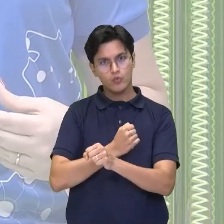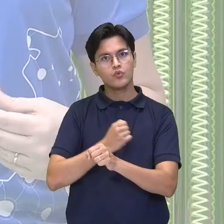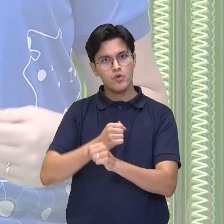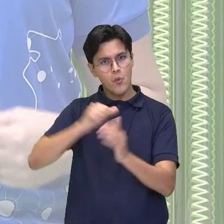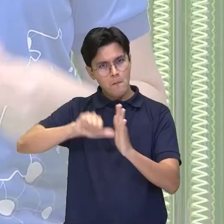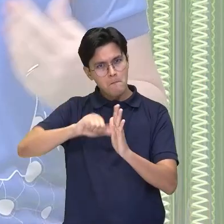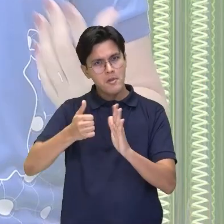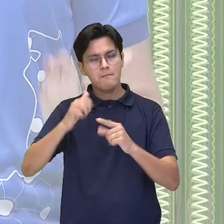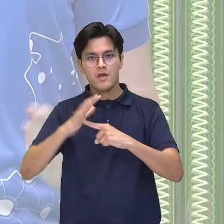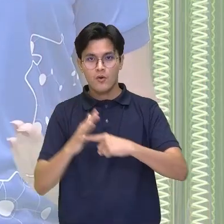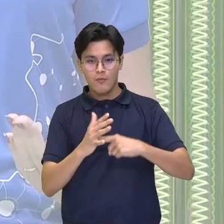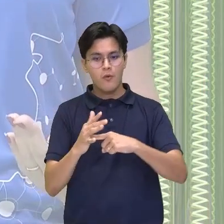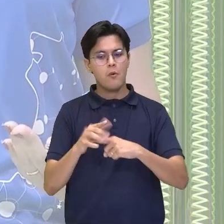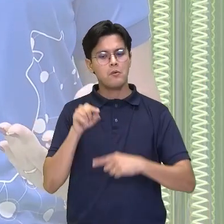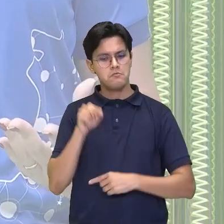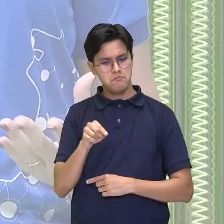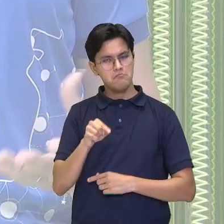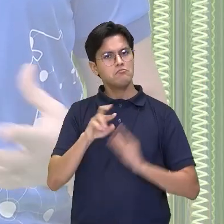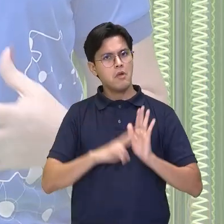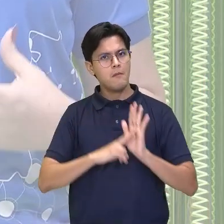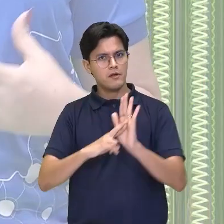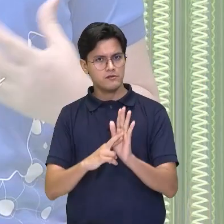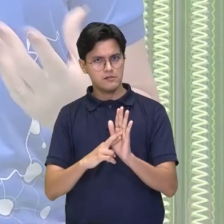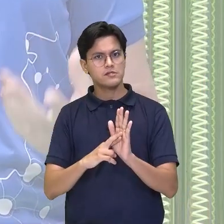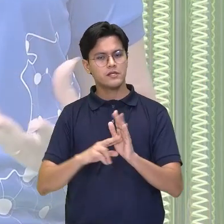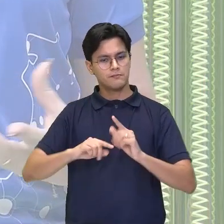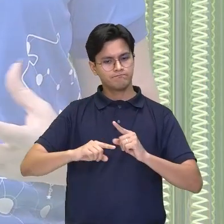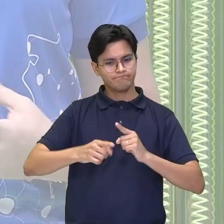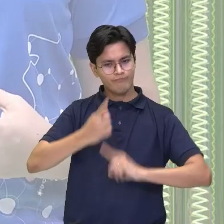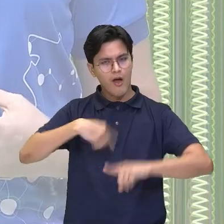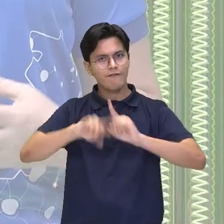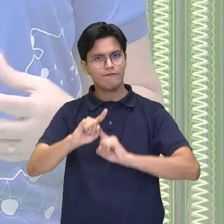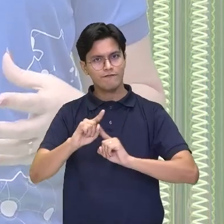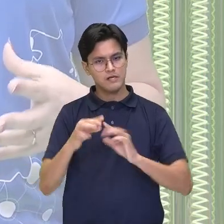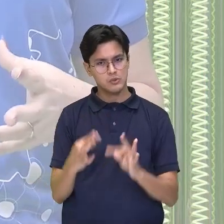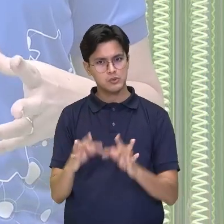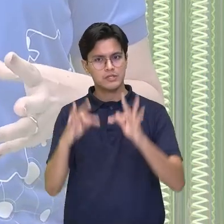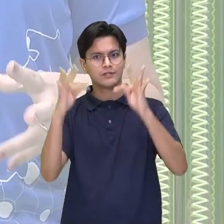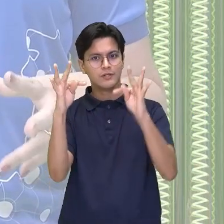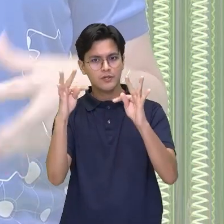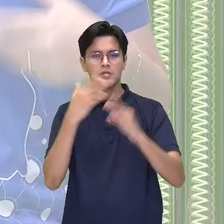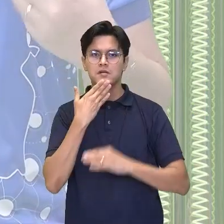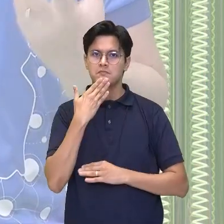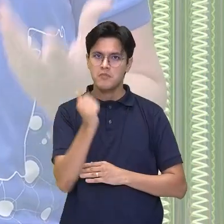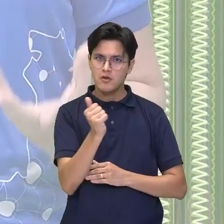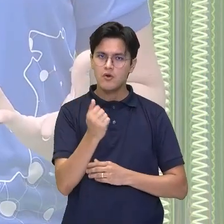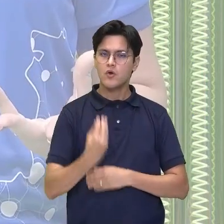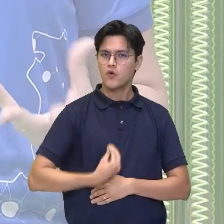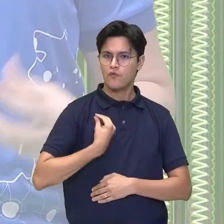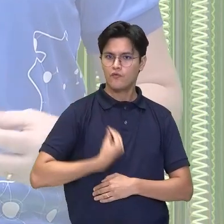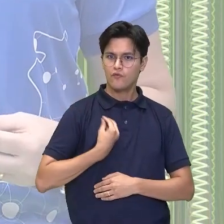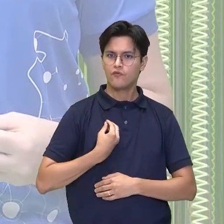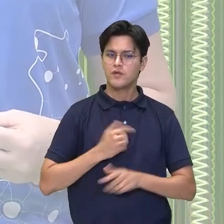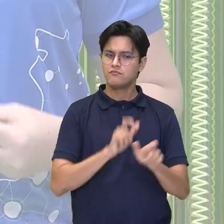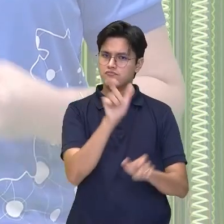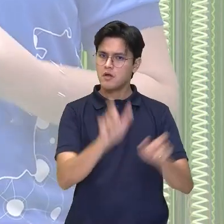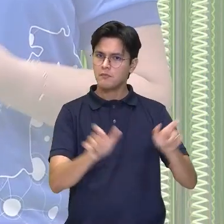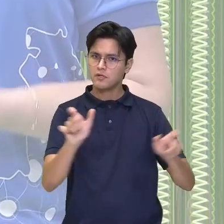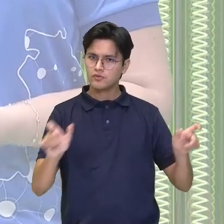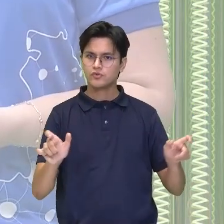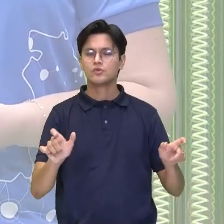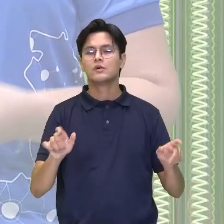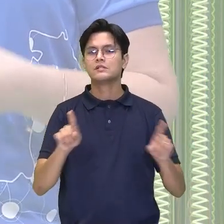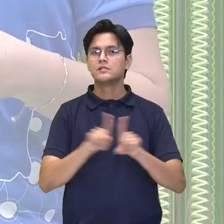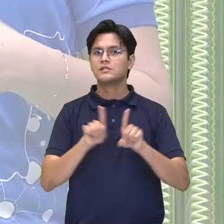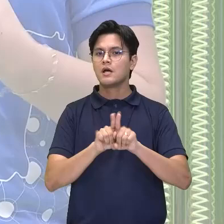tecnológico que melhorou a vida das pessoas, deixou ali as pessoas um pouco ganhando tempo, né, porque